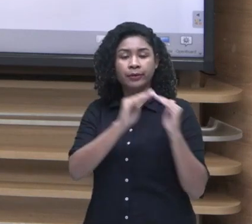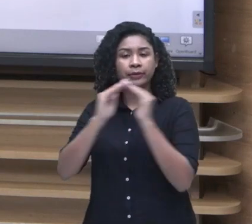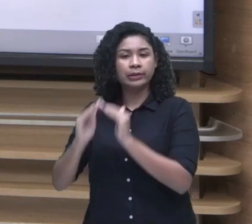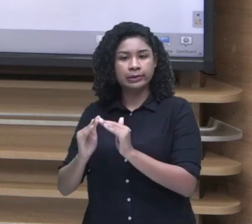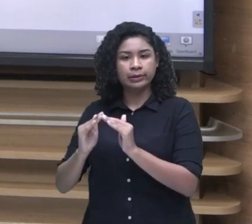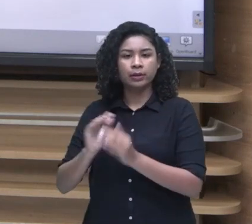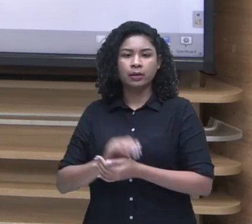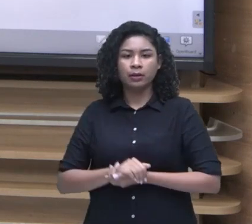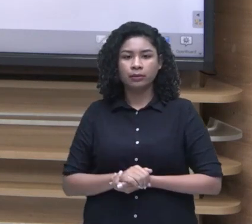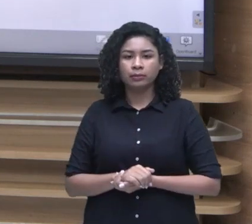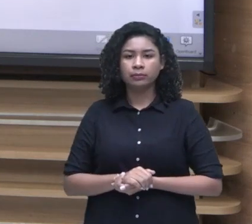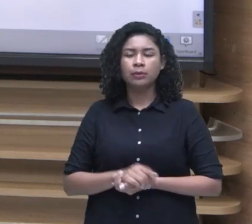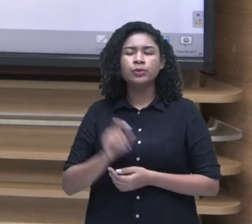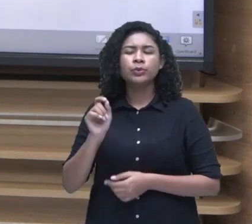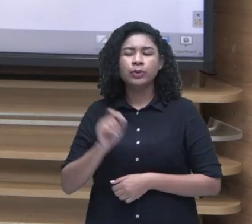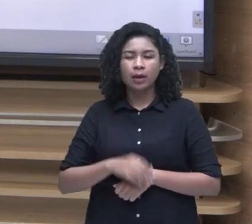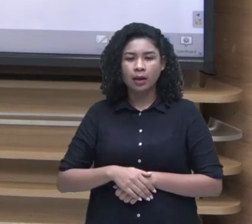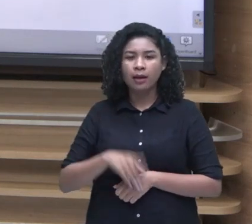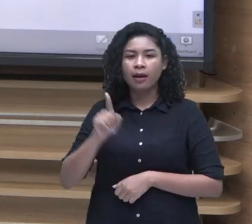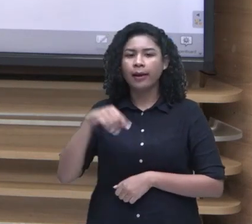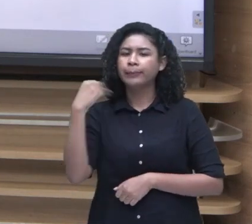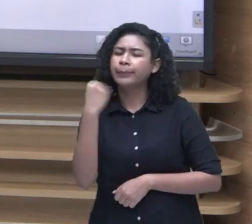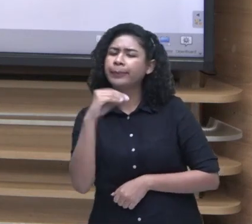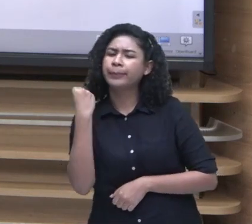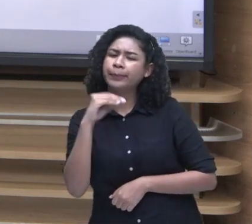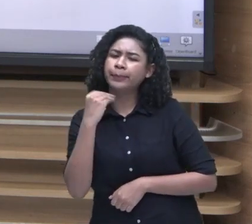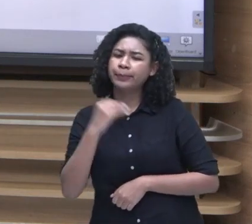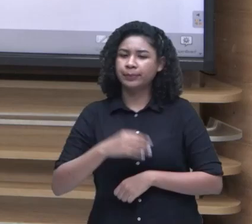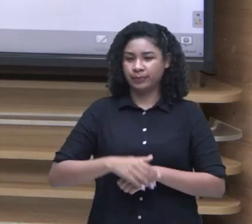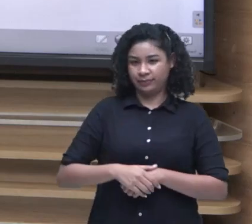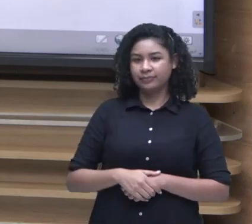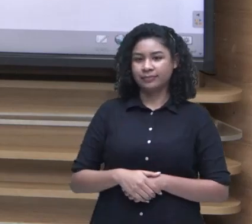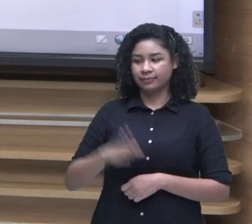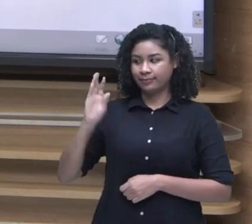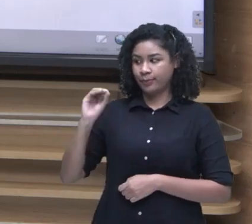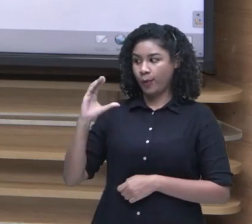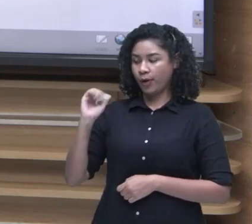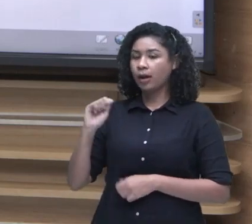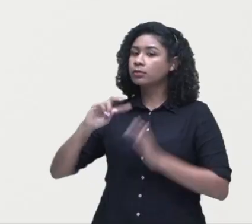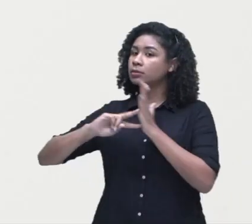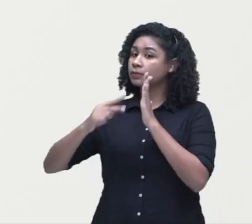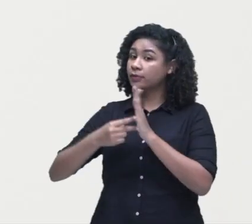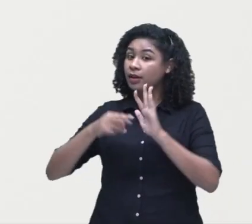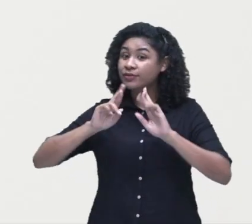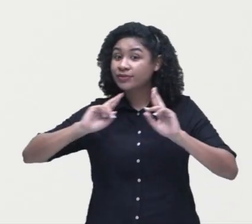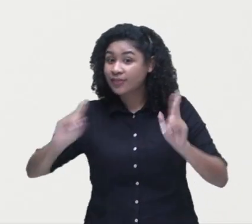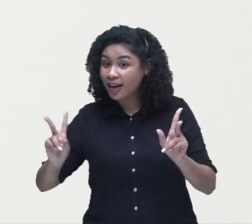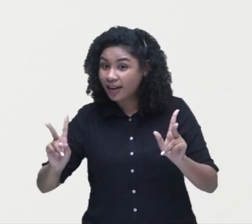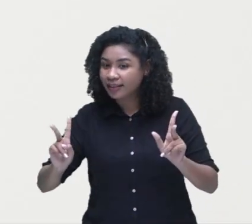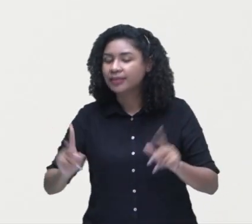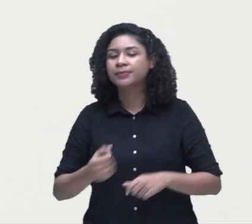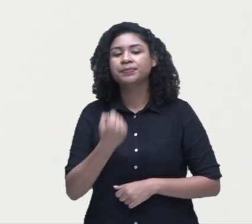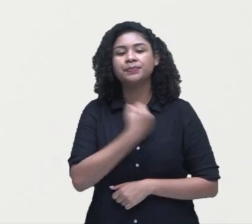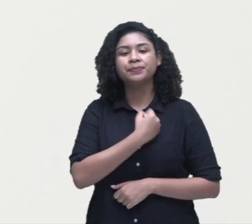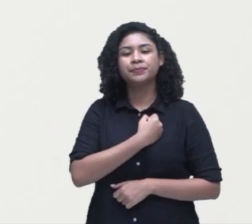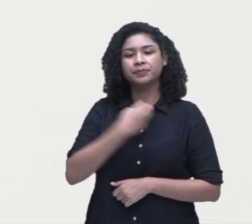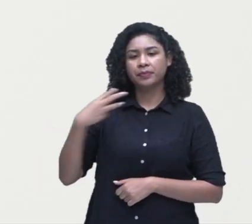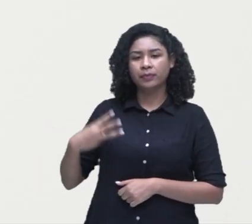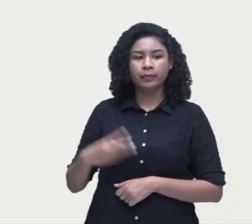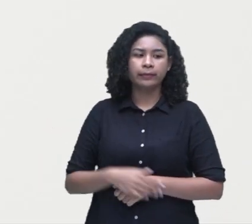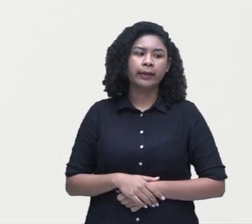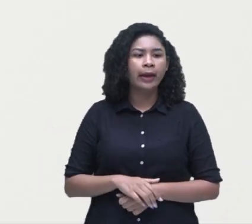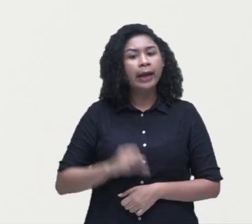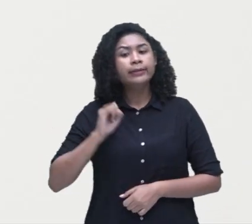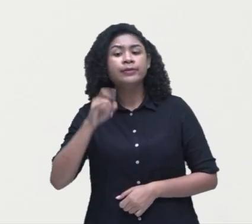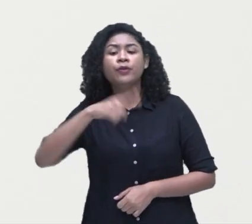faz alguma coisa para chamar a atenção da vizinha, já tem outro sentido. E que tal se você fechasse a boca?